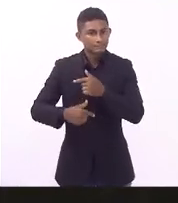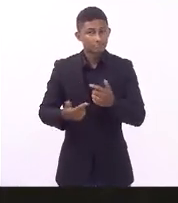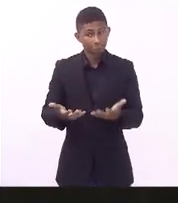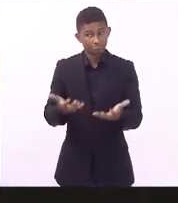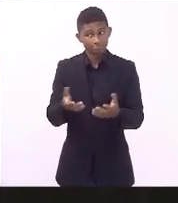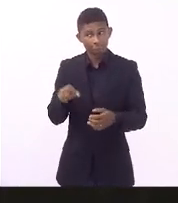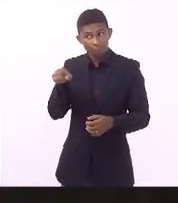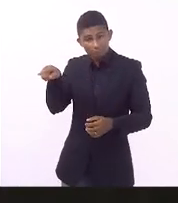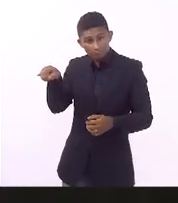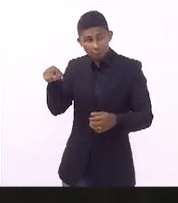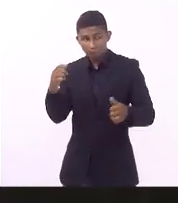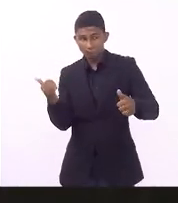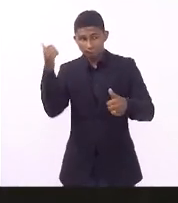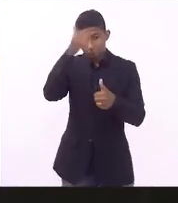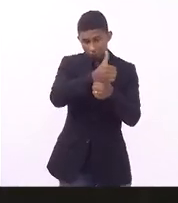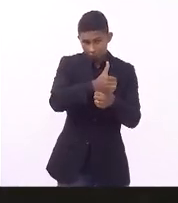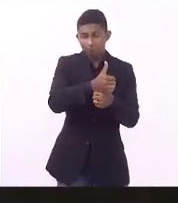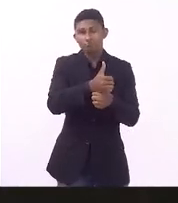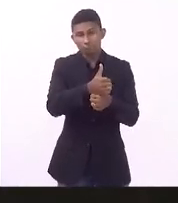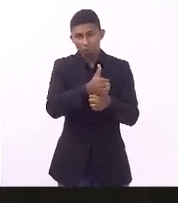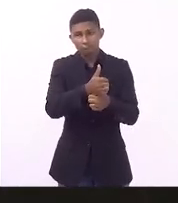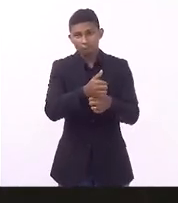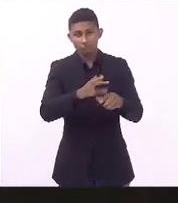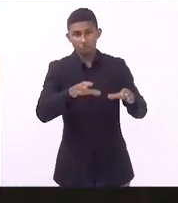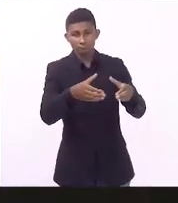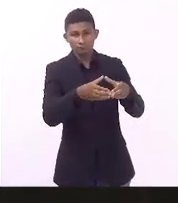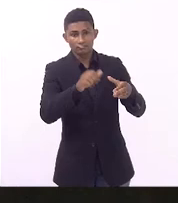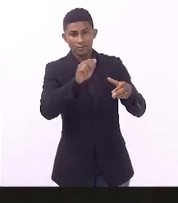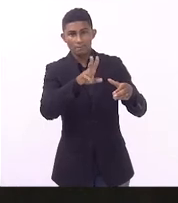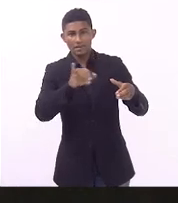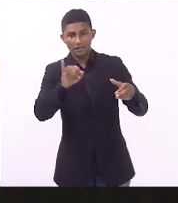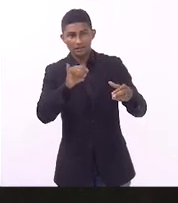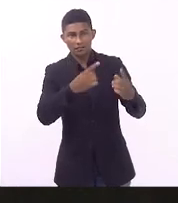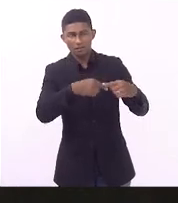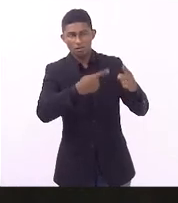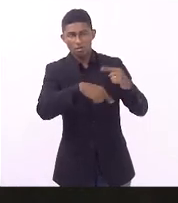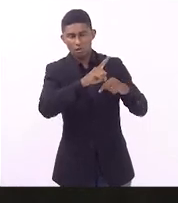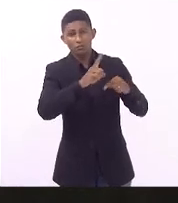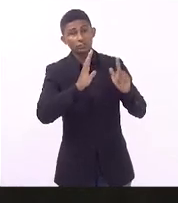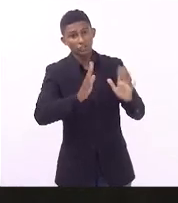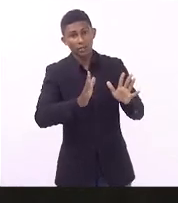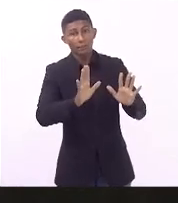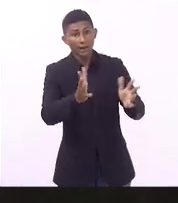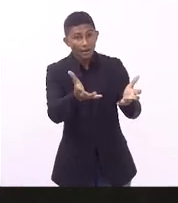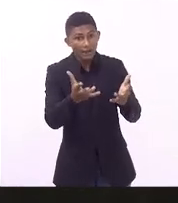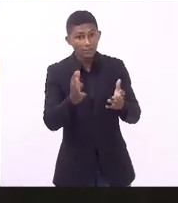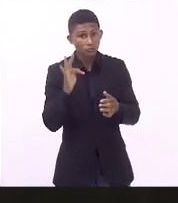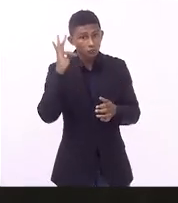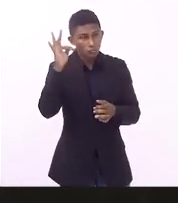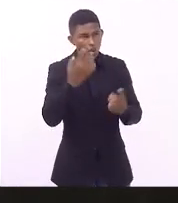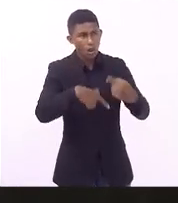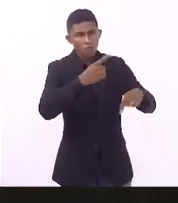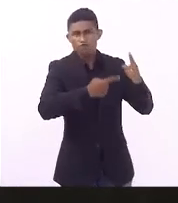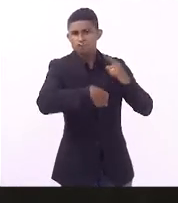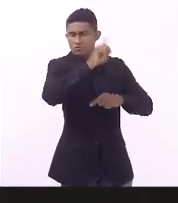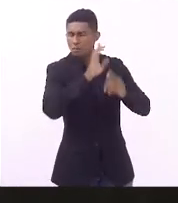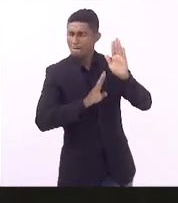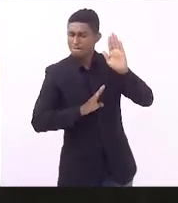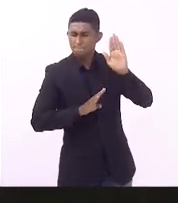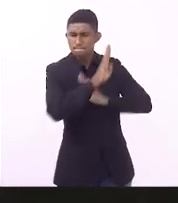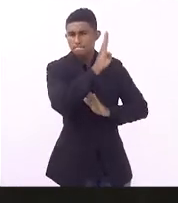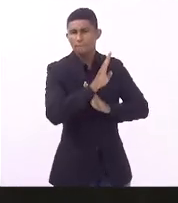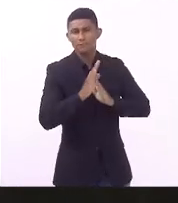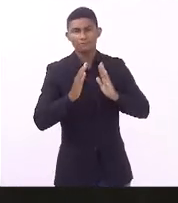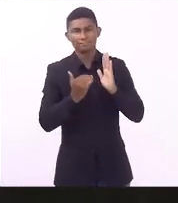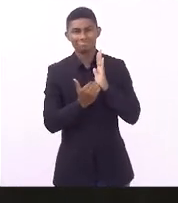sucessora do Pagé, e pegar essa ABI, que nós já damos uma levantada, e levantar ainda mais, de forma que